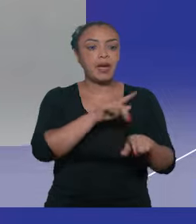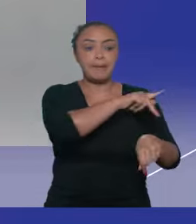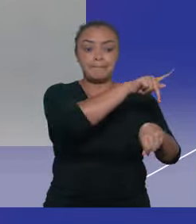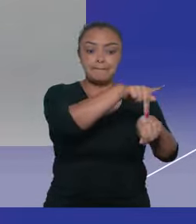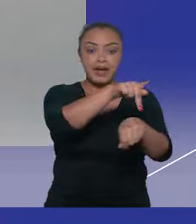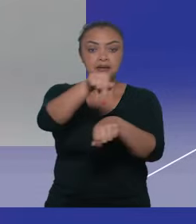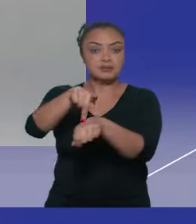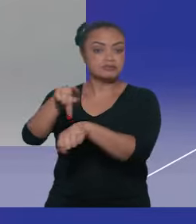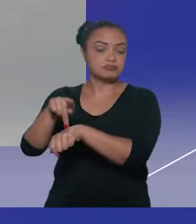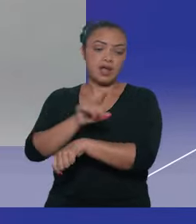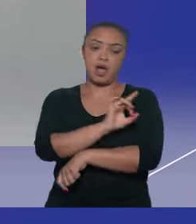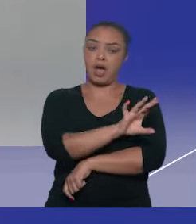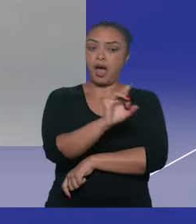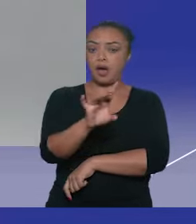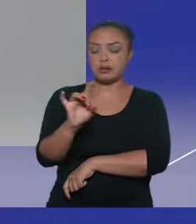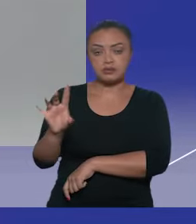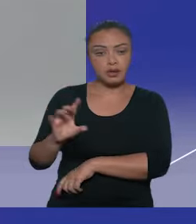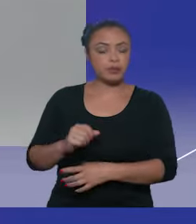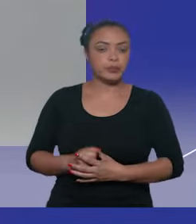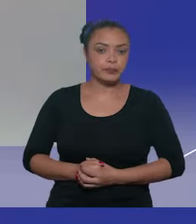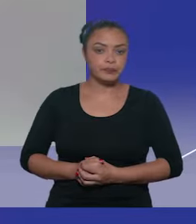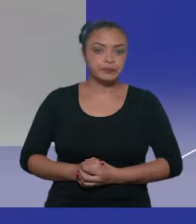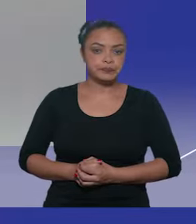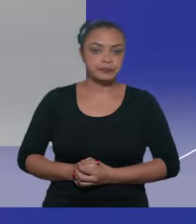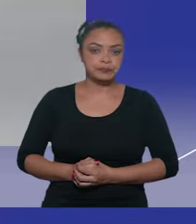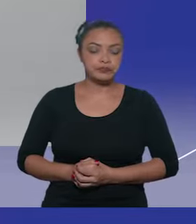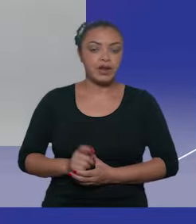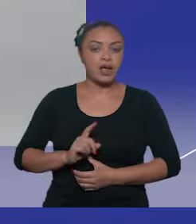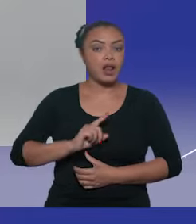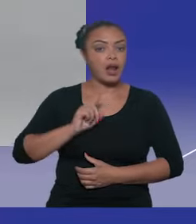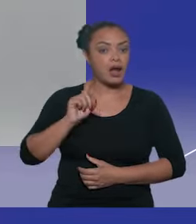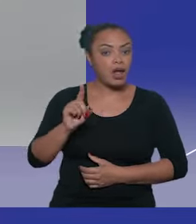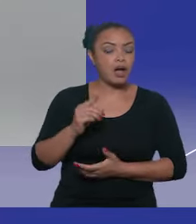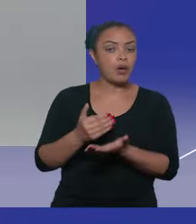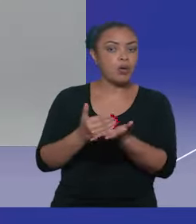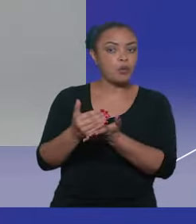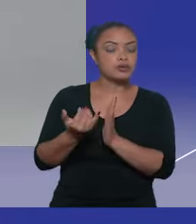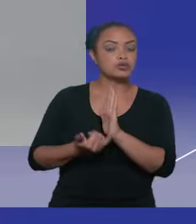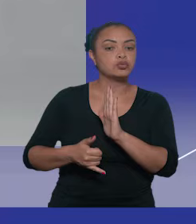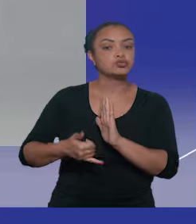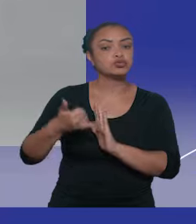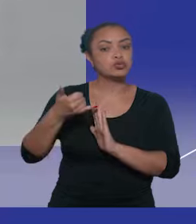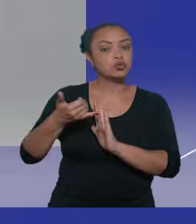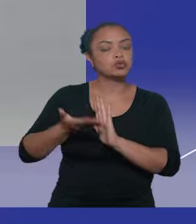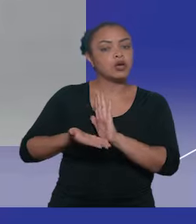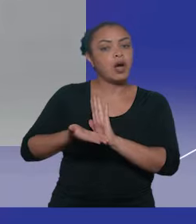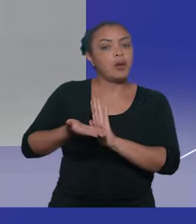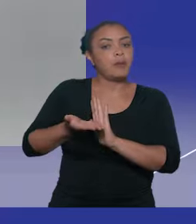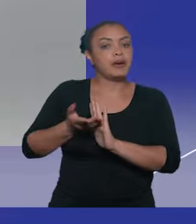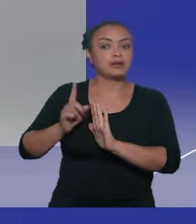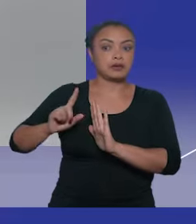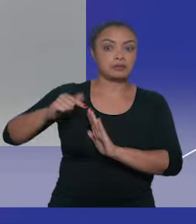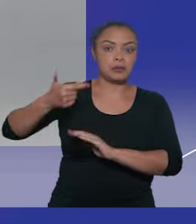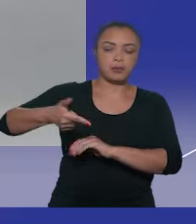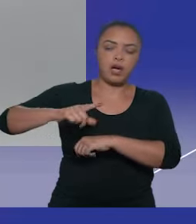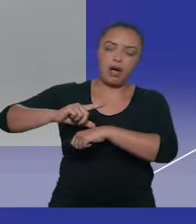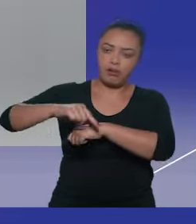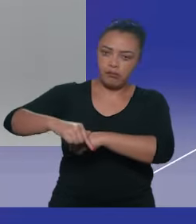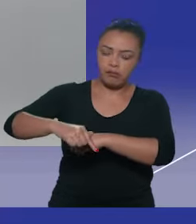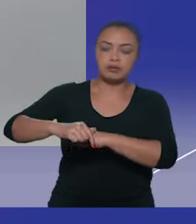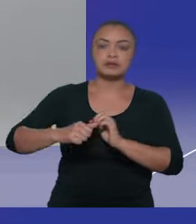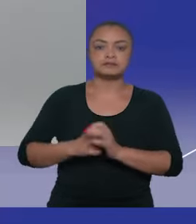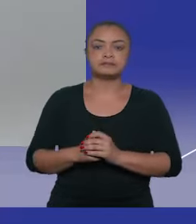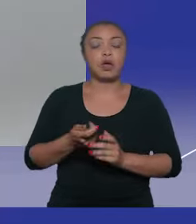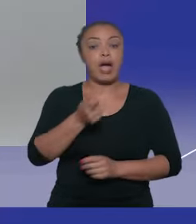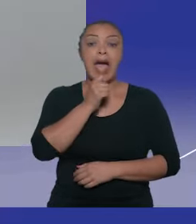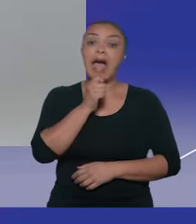nuances, né? Cada país vai ter as suas. Lá, o Banco Central Europeu, ele começou a subir juros um pouco depois, então ele ainda está no processo de